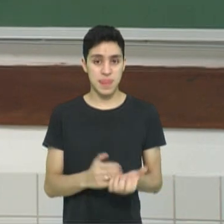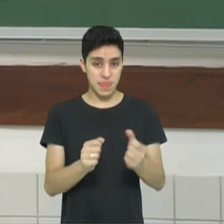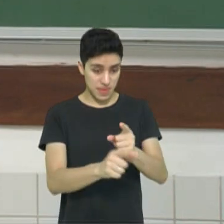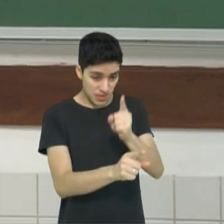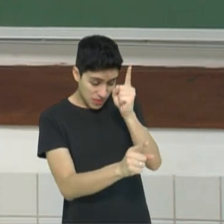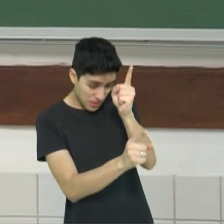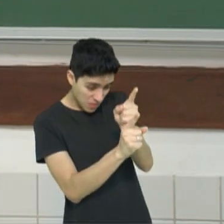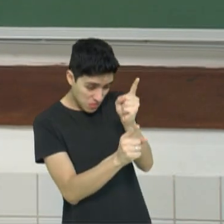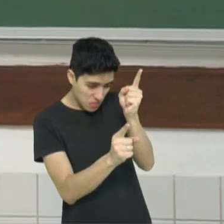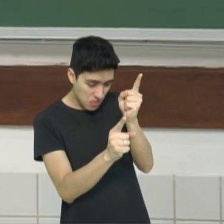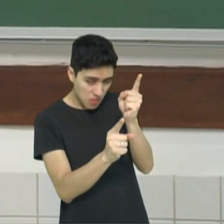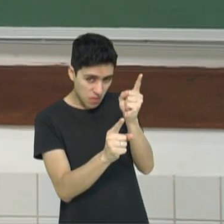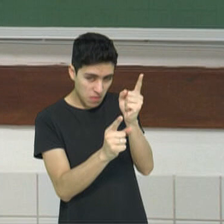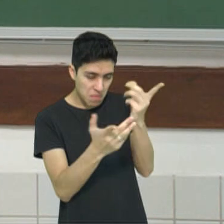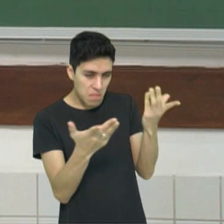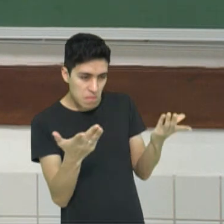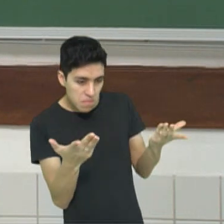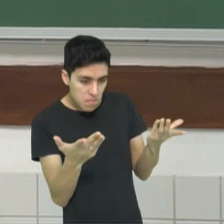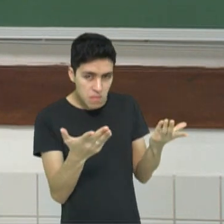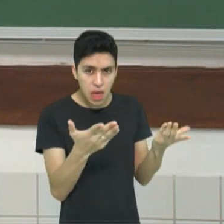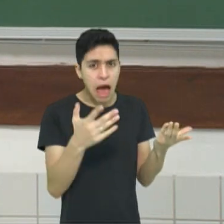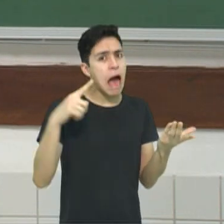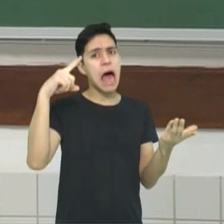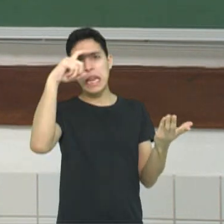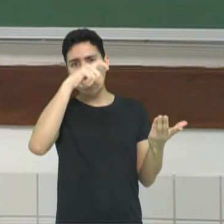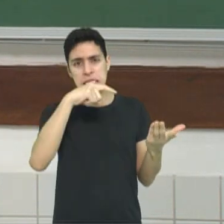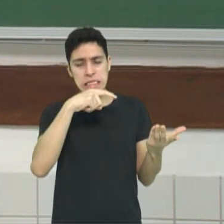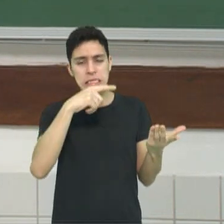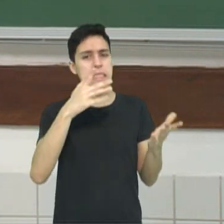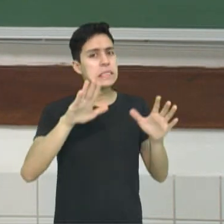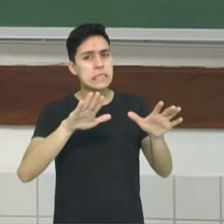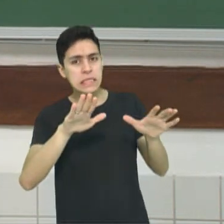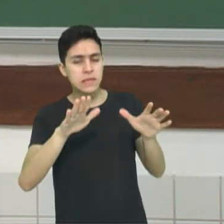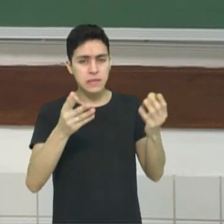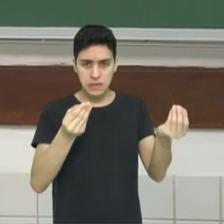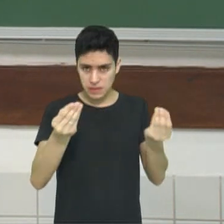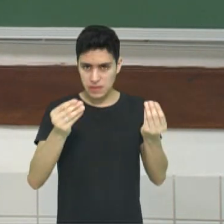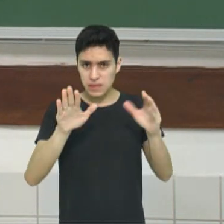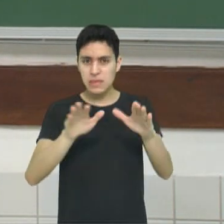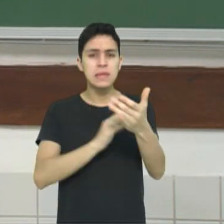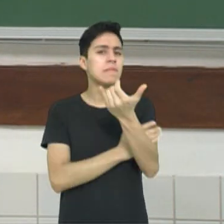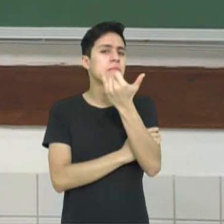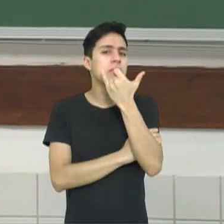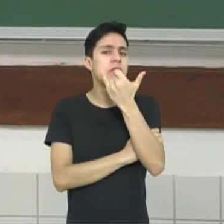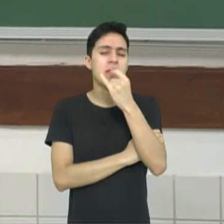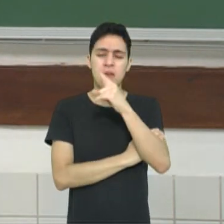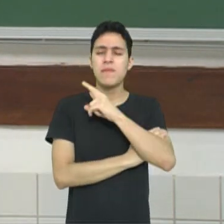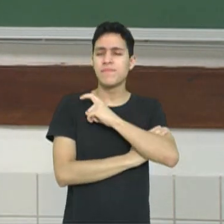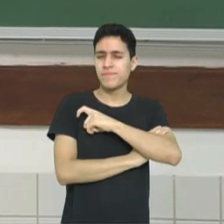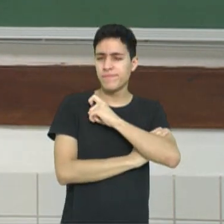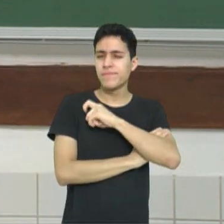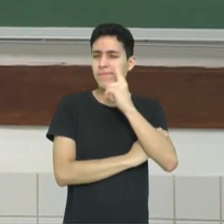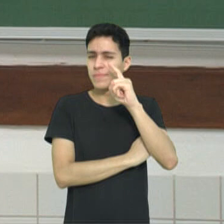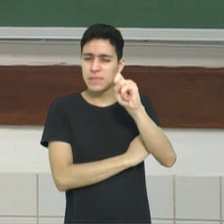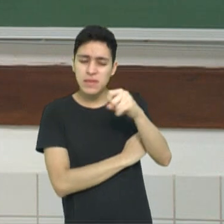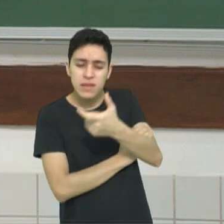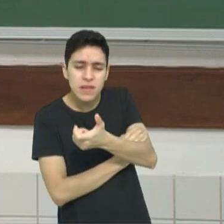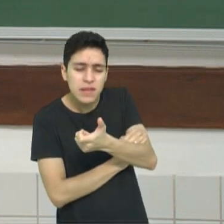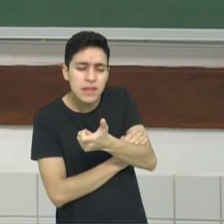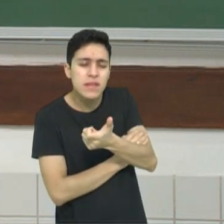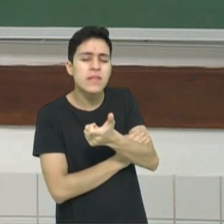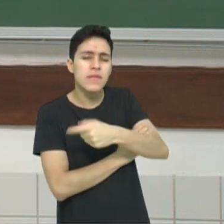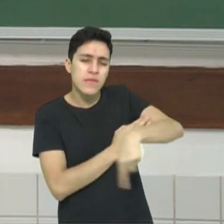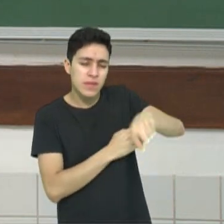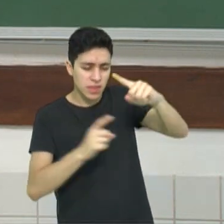Encontrou alguma dificuldade? Ah, encontrou? Desculpa aí, foi meio de propósito. Lembra que a